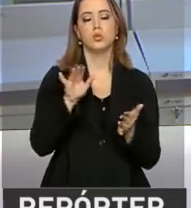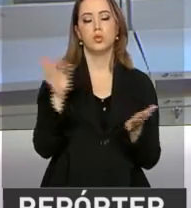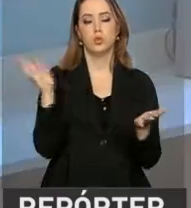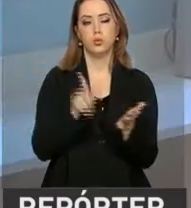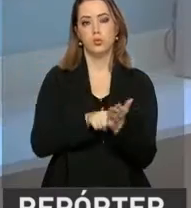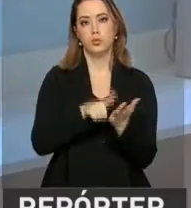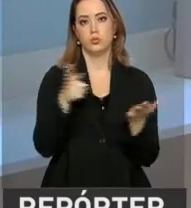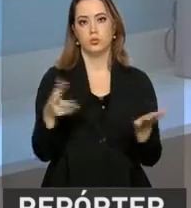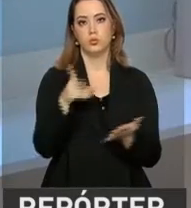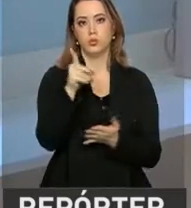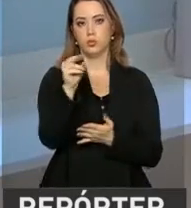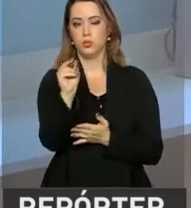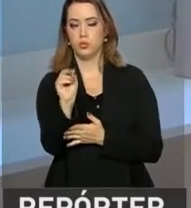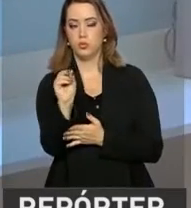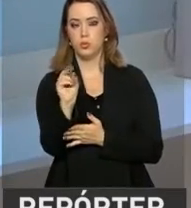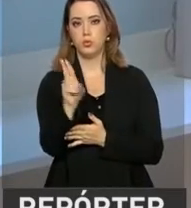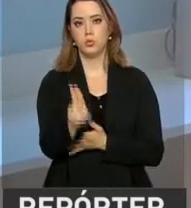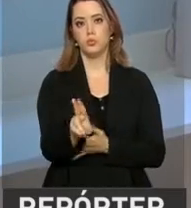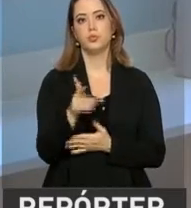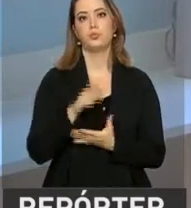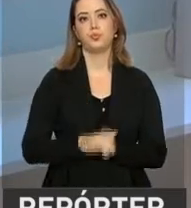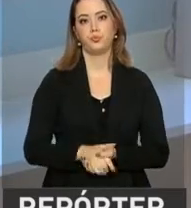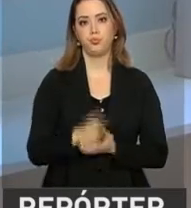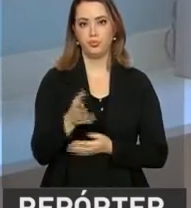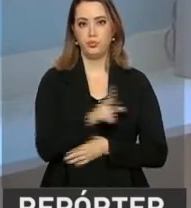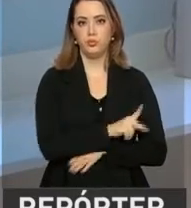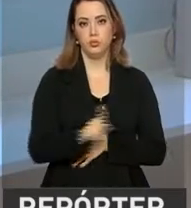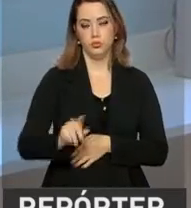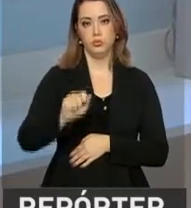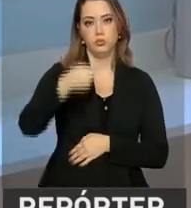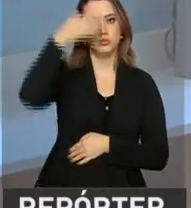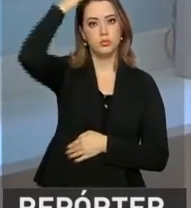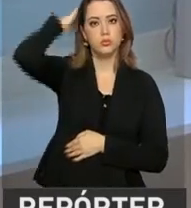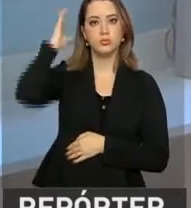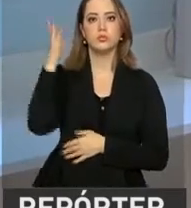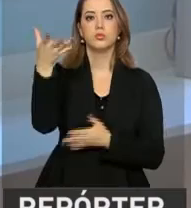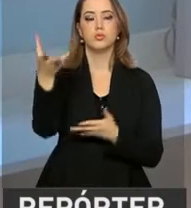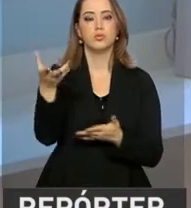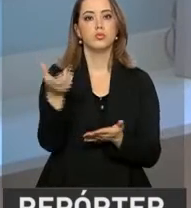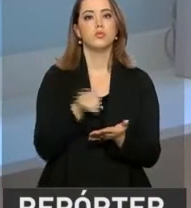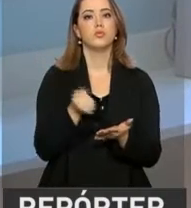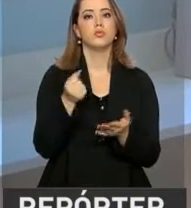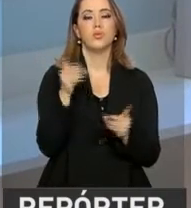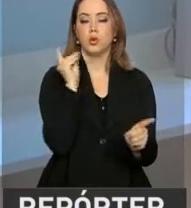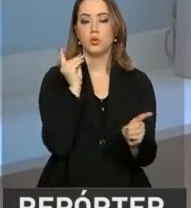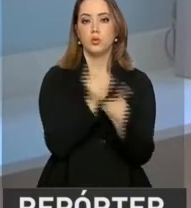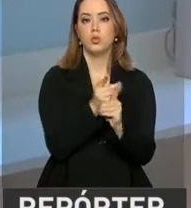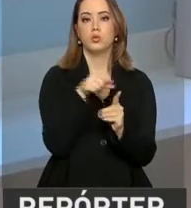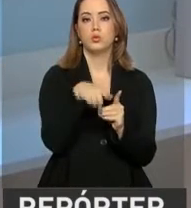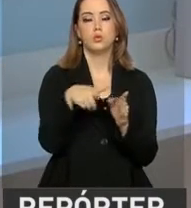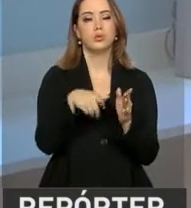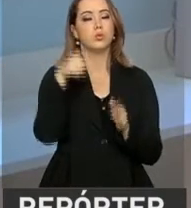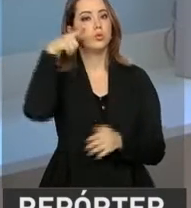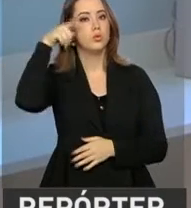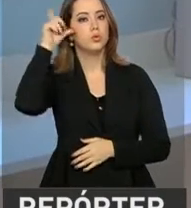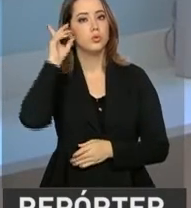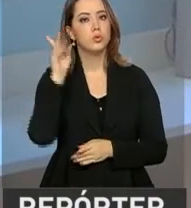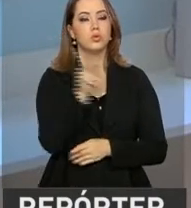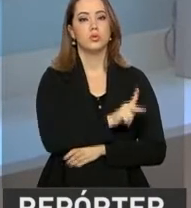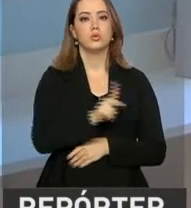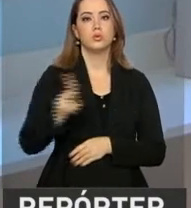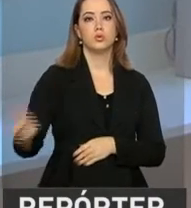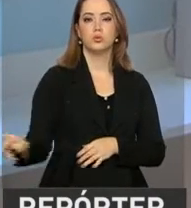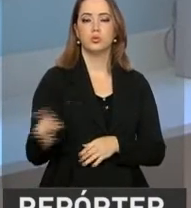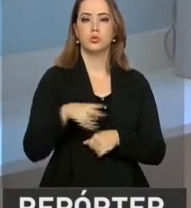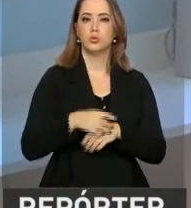hoje. E o presidente em exercício, Michel Temer, recebeu ontem no Palácio do Planalto o presidente executivo da Associação Brasileira de